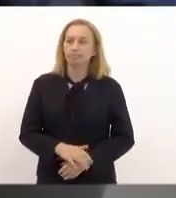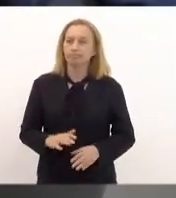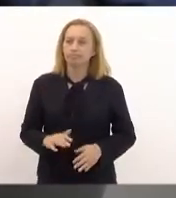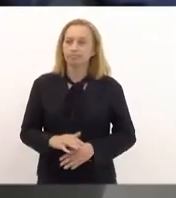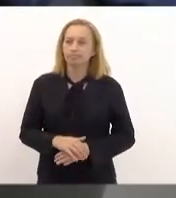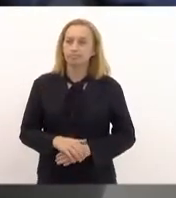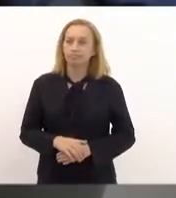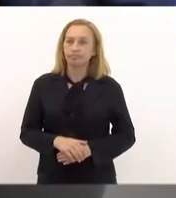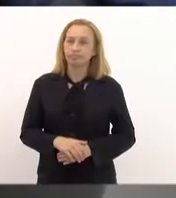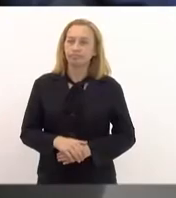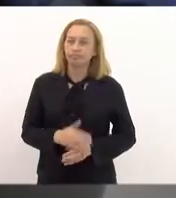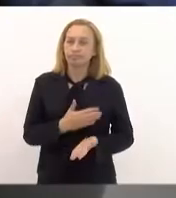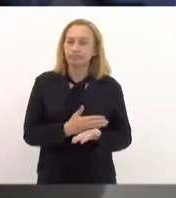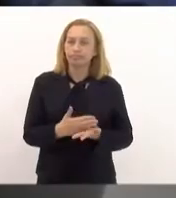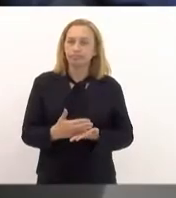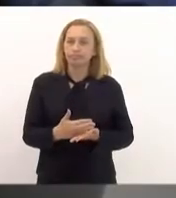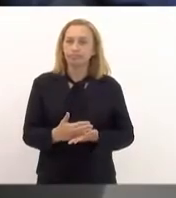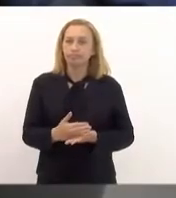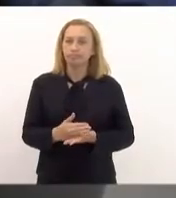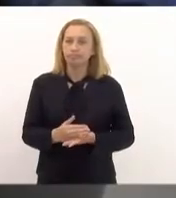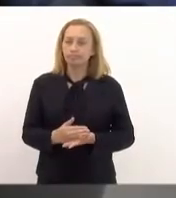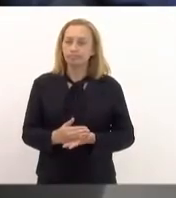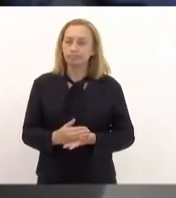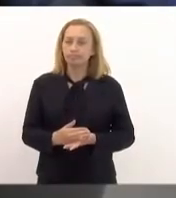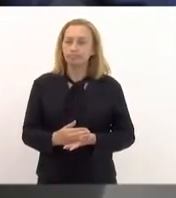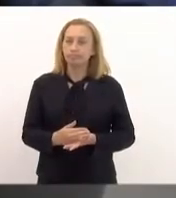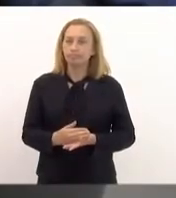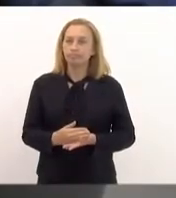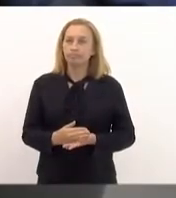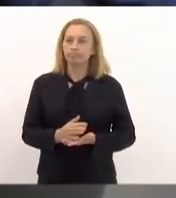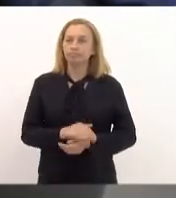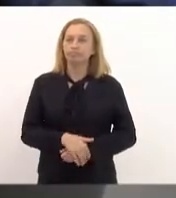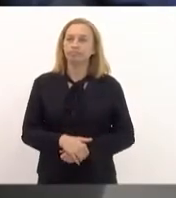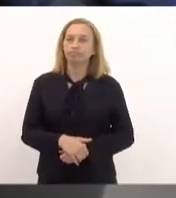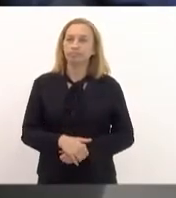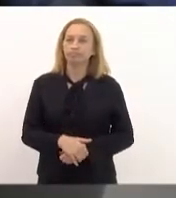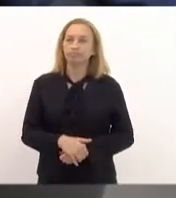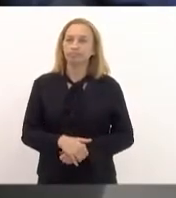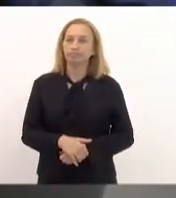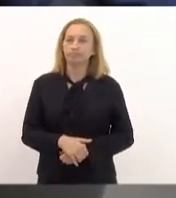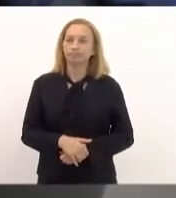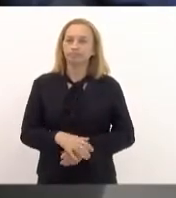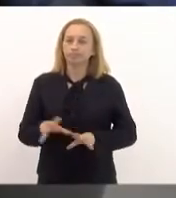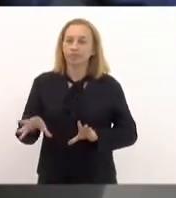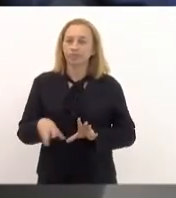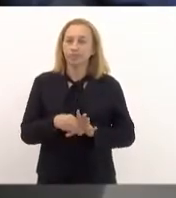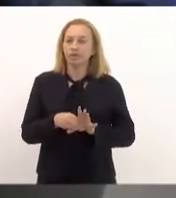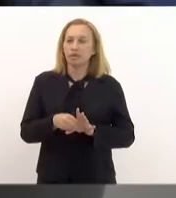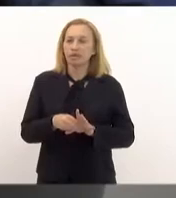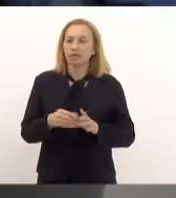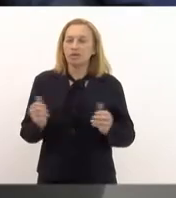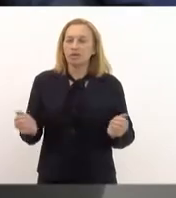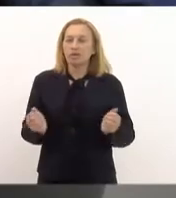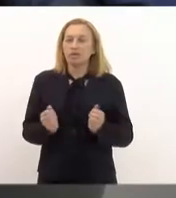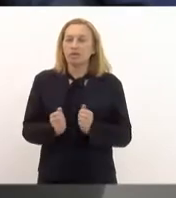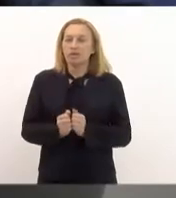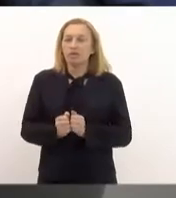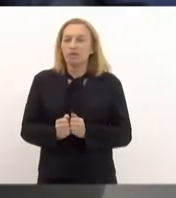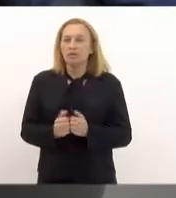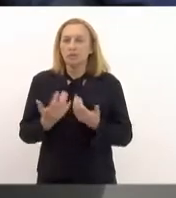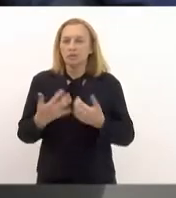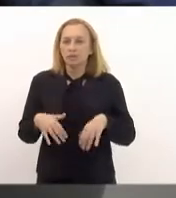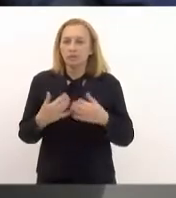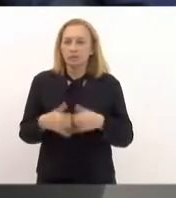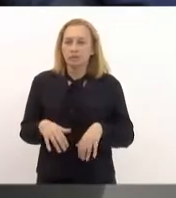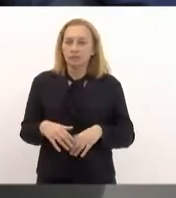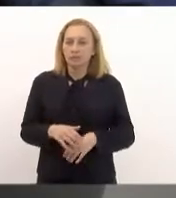iniciativa do IRM foi fazer, contratar a complementação do PEDUI para incluir Petrópolis, inclusive porque isso é determinado pelo